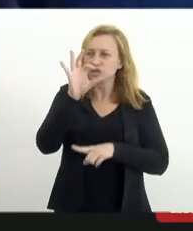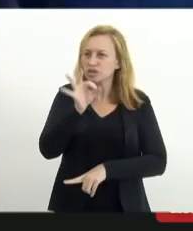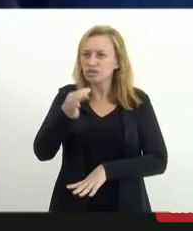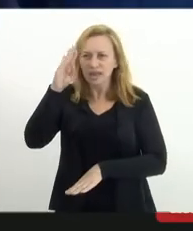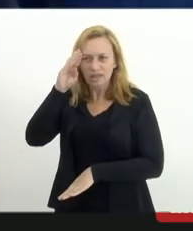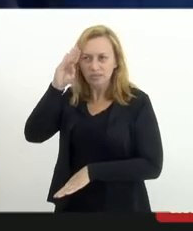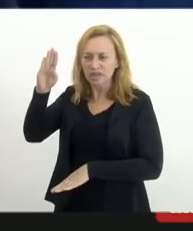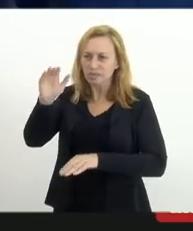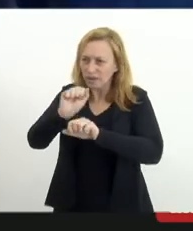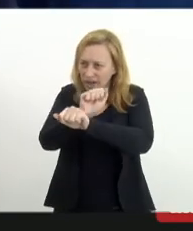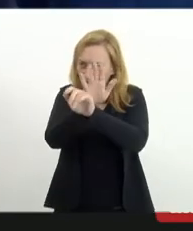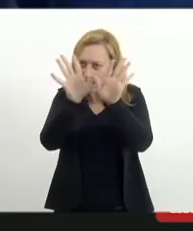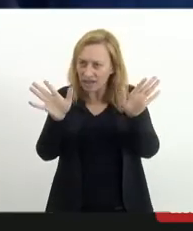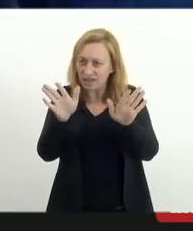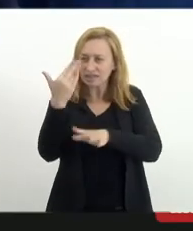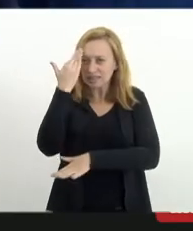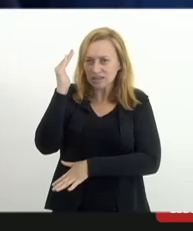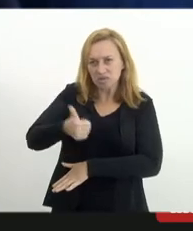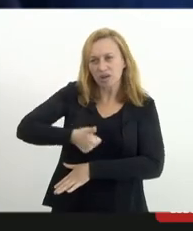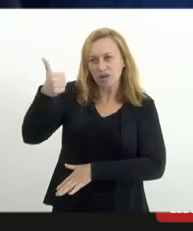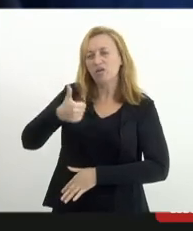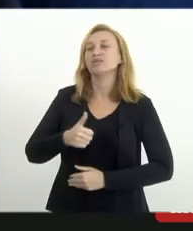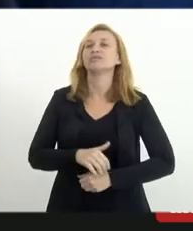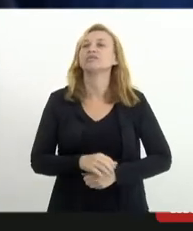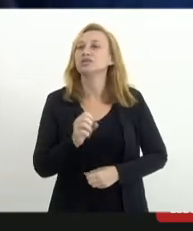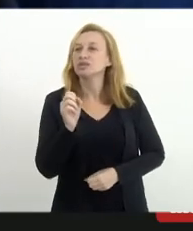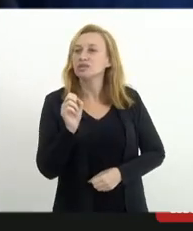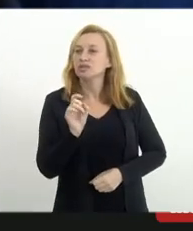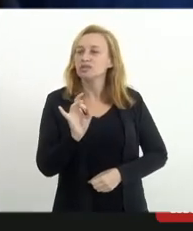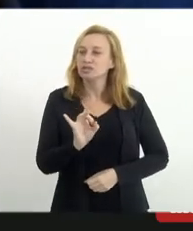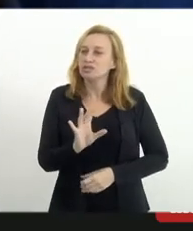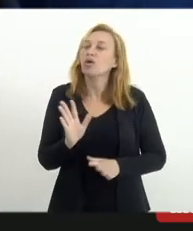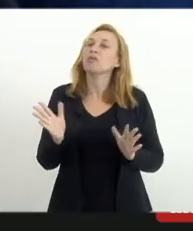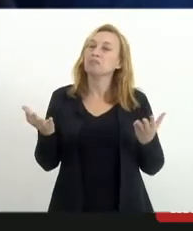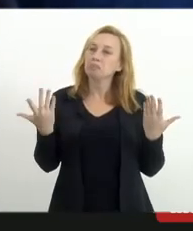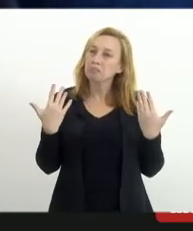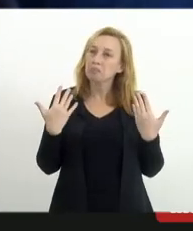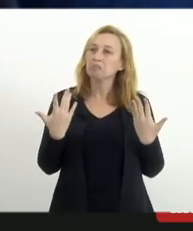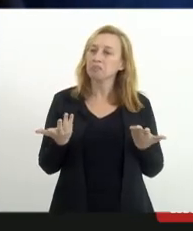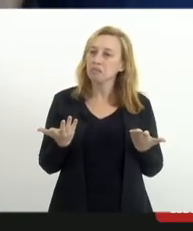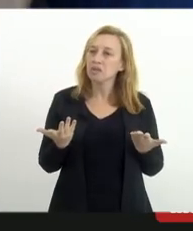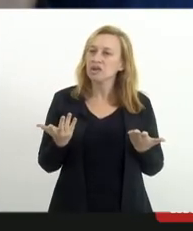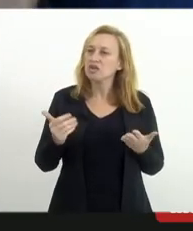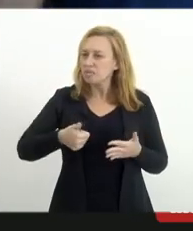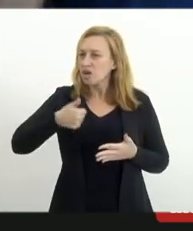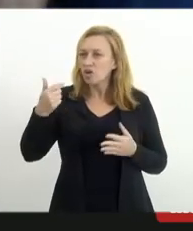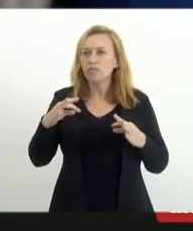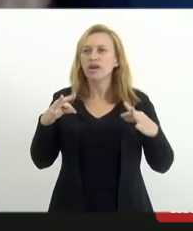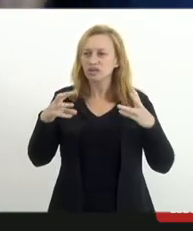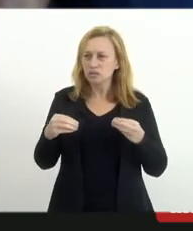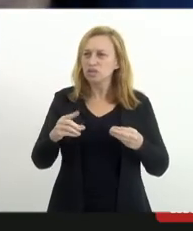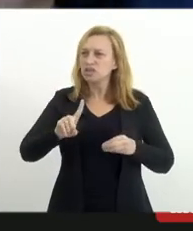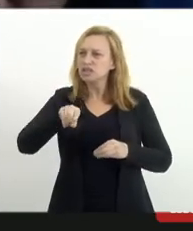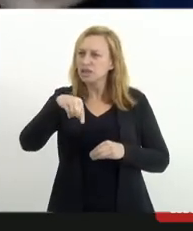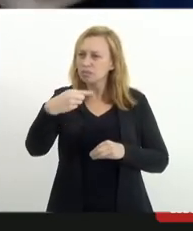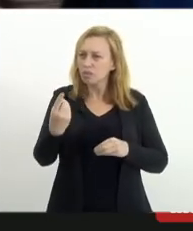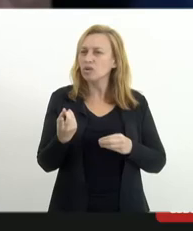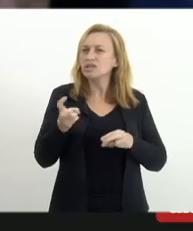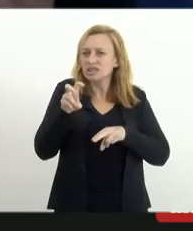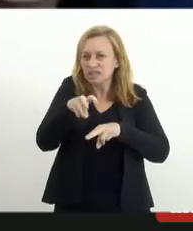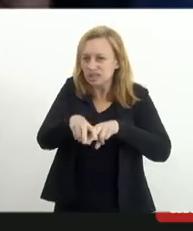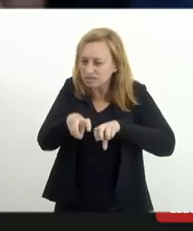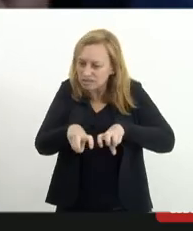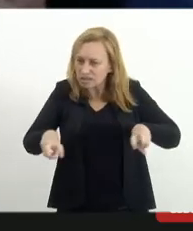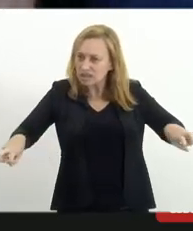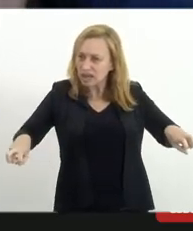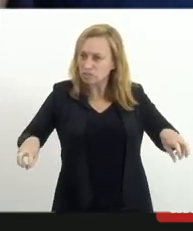que é a transparência e o entendimento. Acho que isso é essencial de tudo, e depois que nos sentarmos